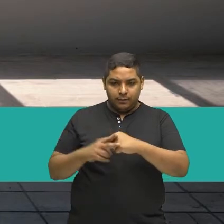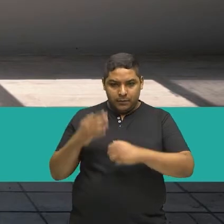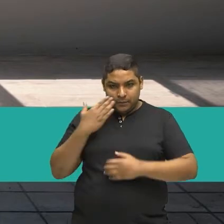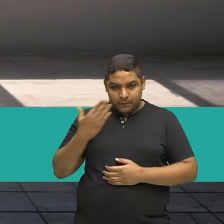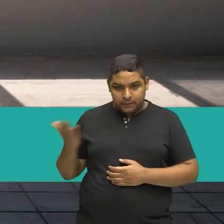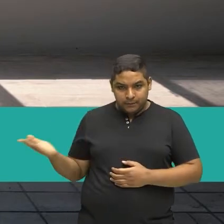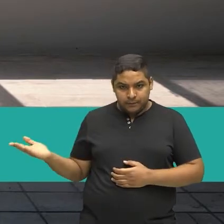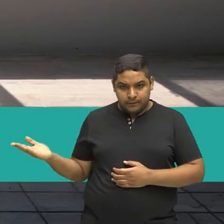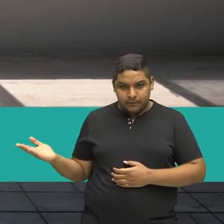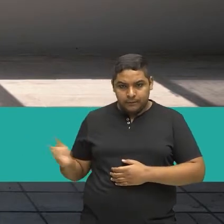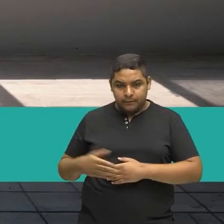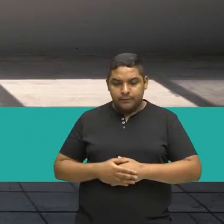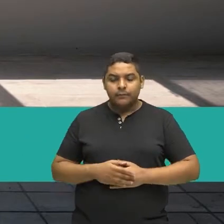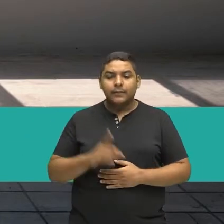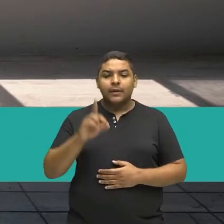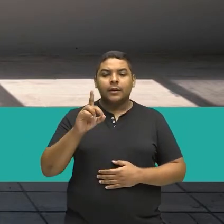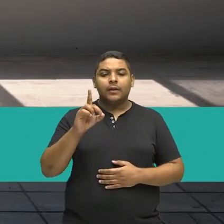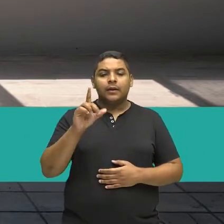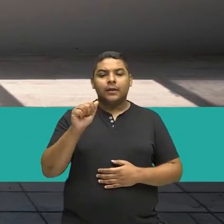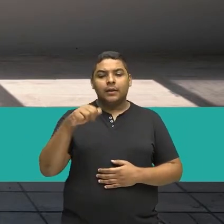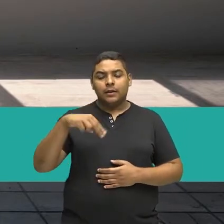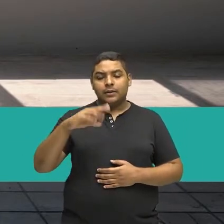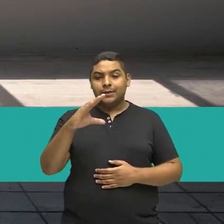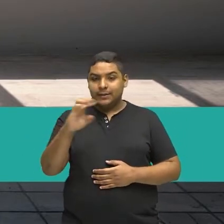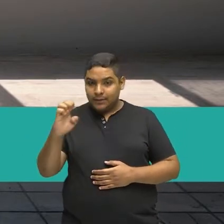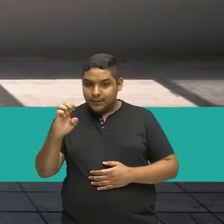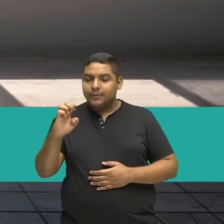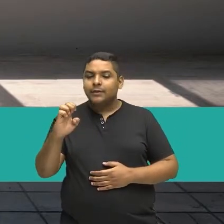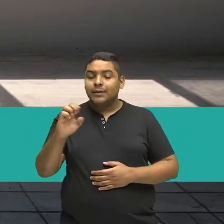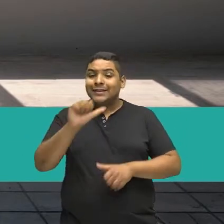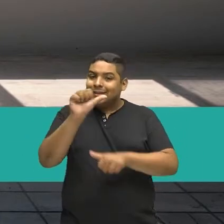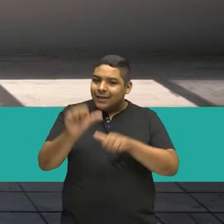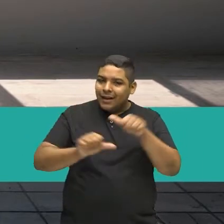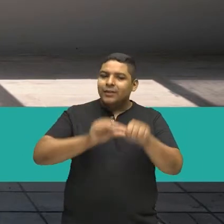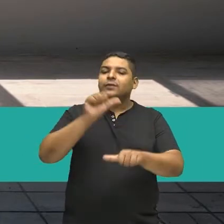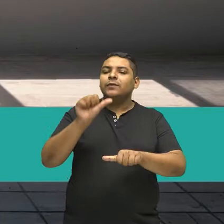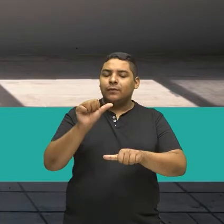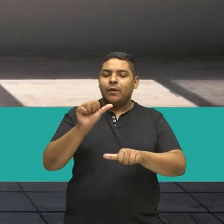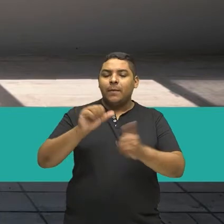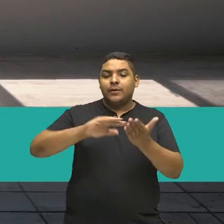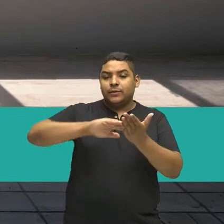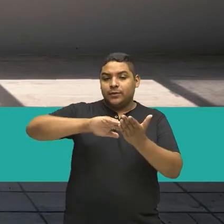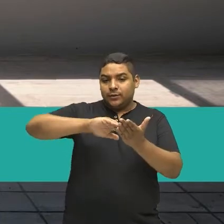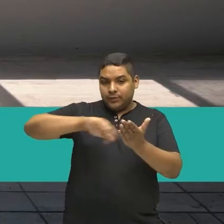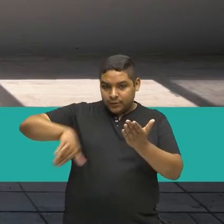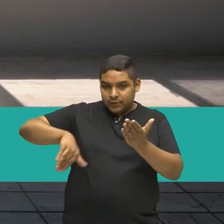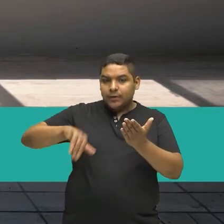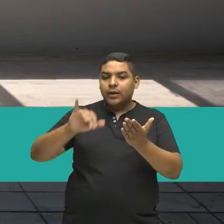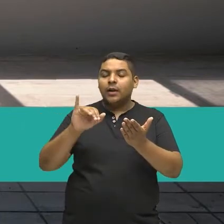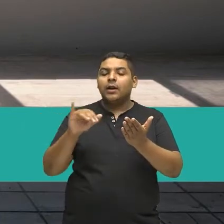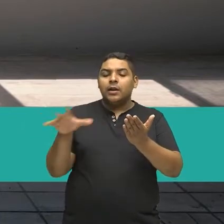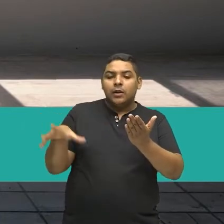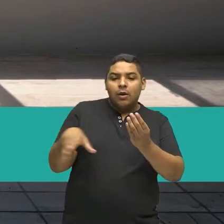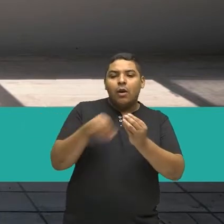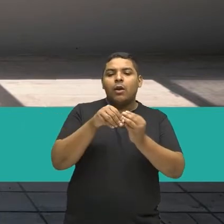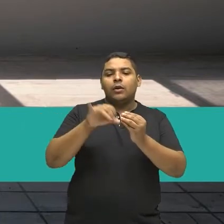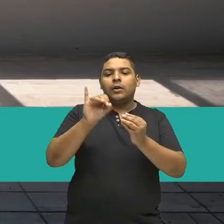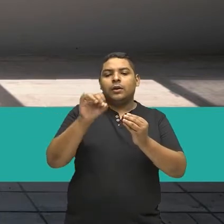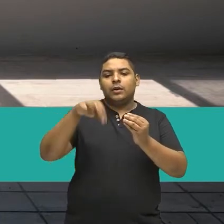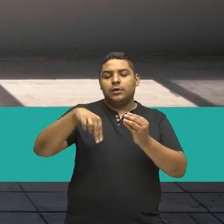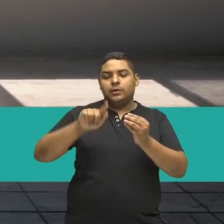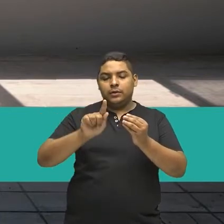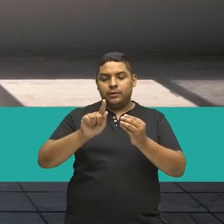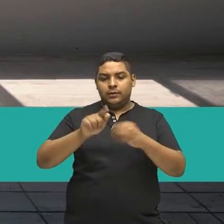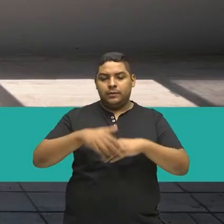E, dance. Quando você transforma para o present continuous, tira a letra E e acrescenta o ing. Aí fica dancing,